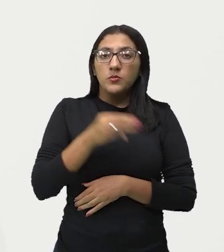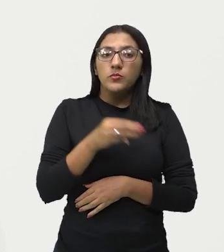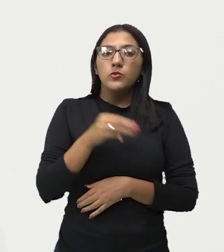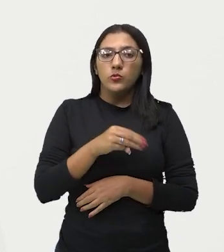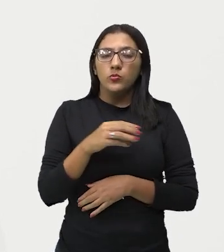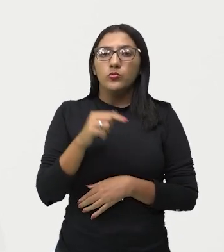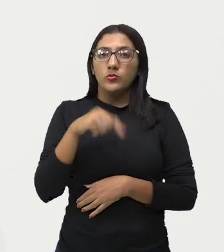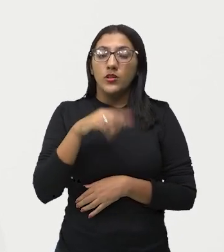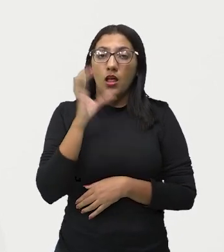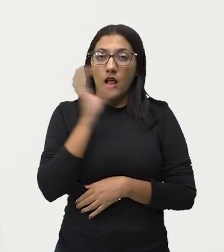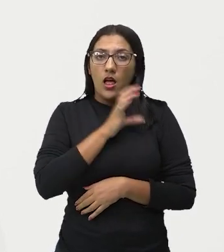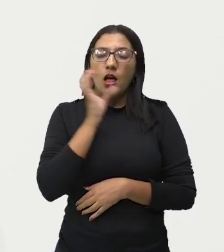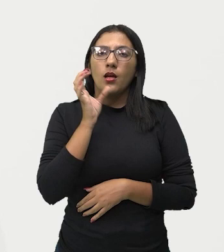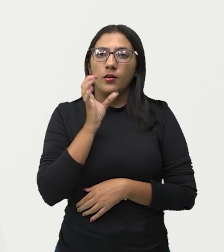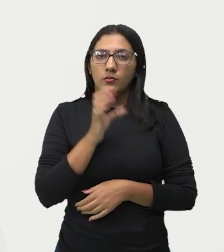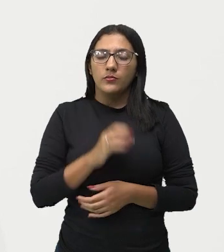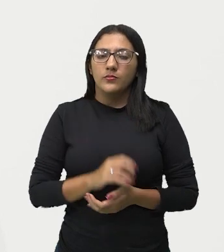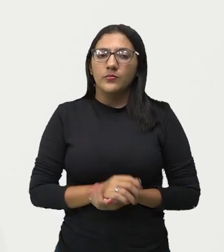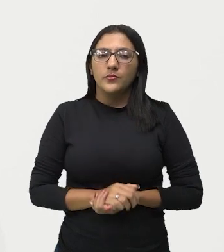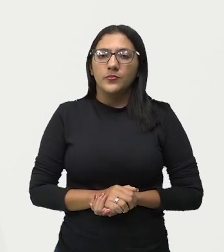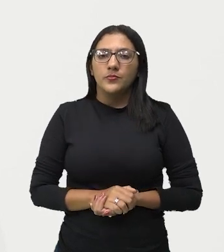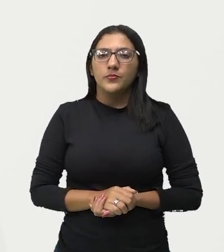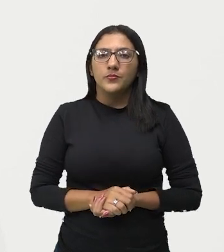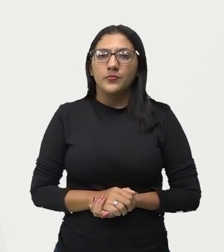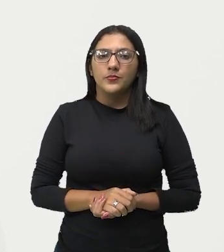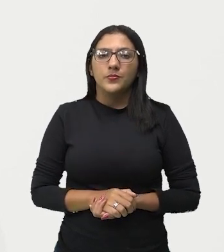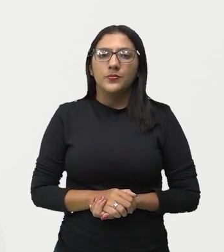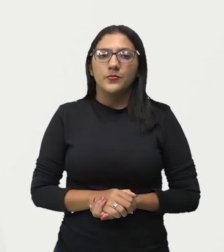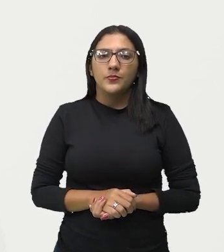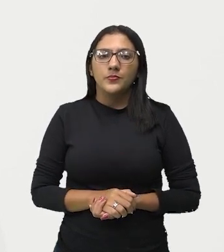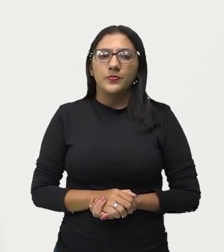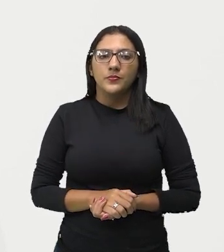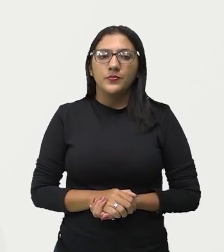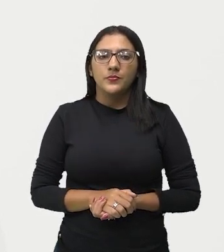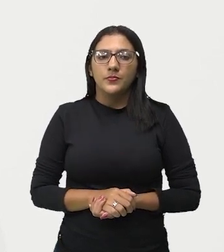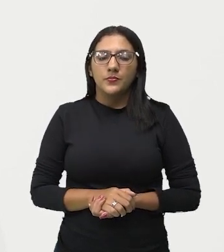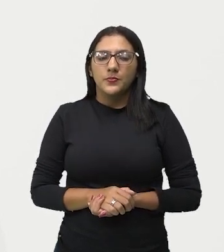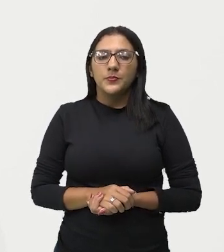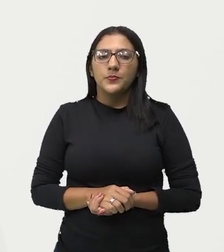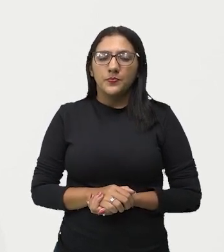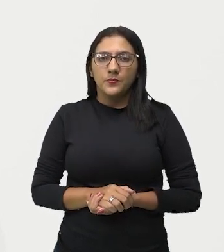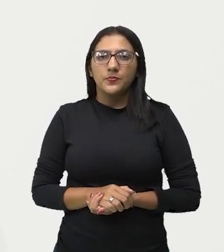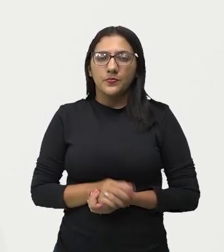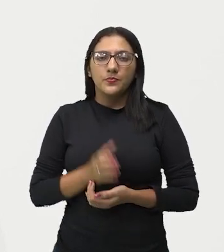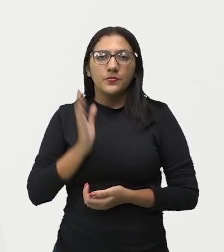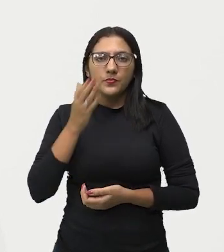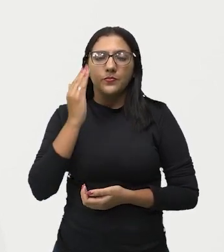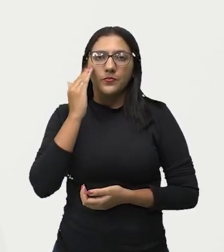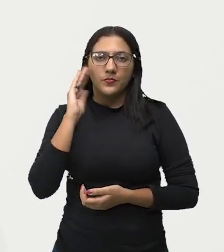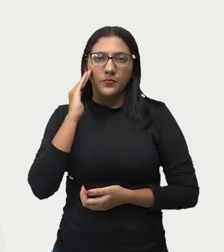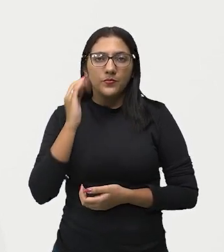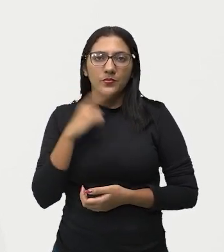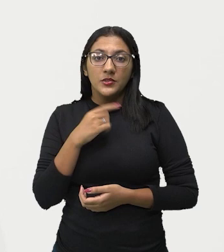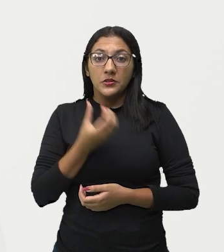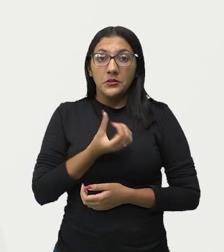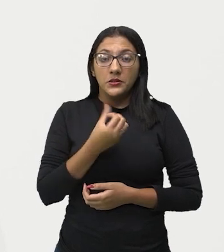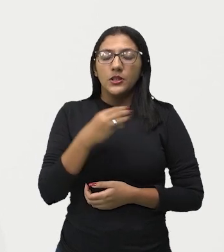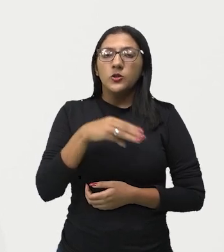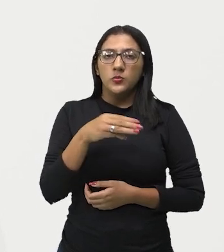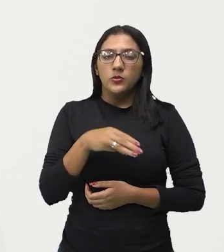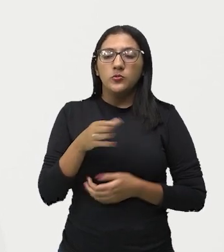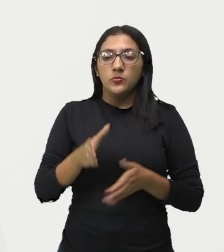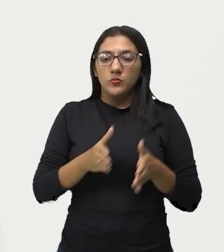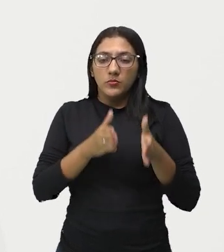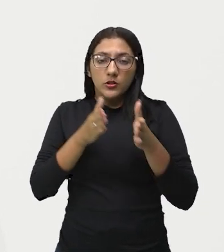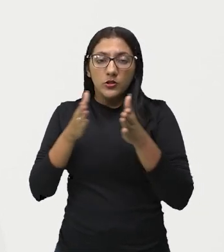uma volta. O outro faz em 9 minutos. Como saber o momento que eles vão passar